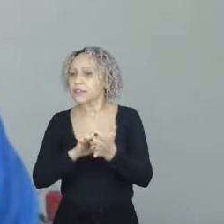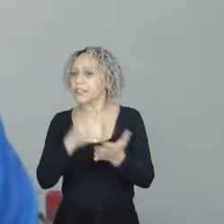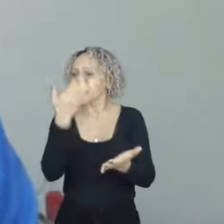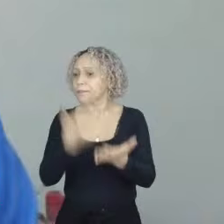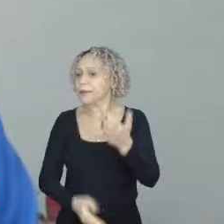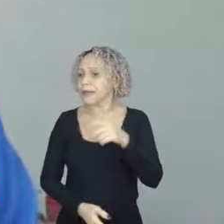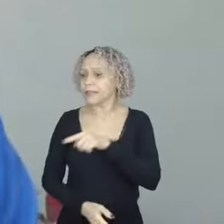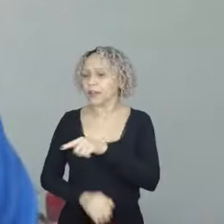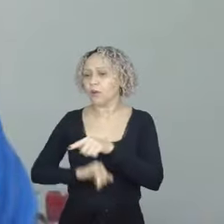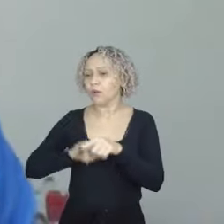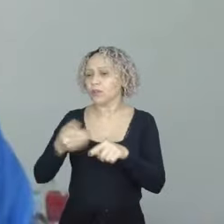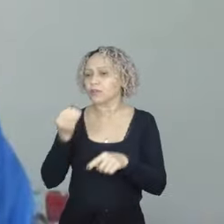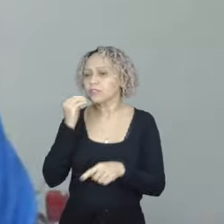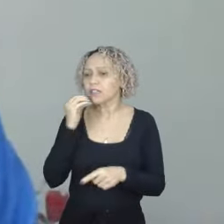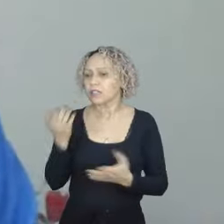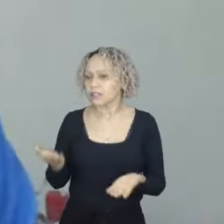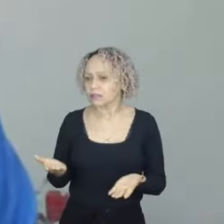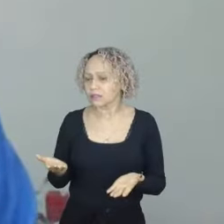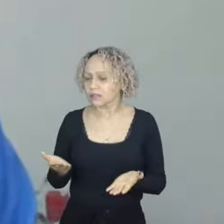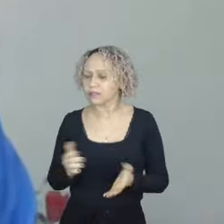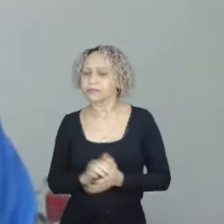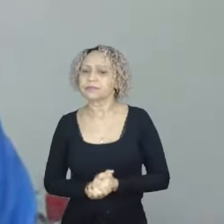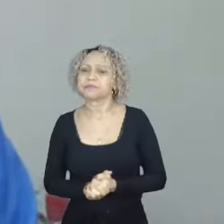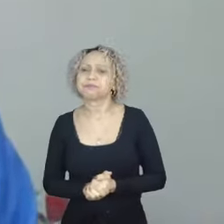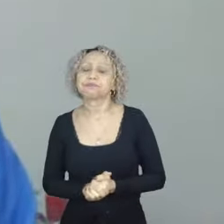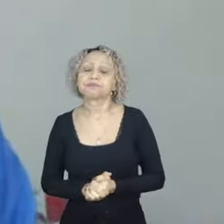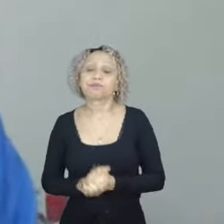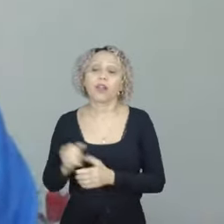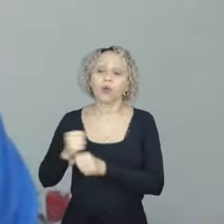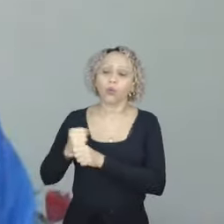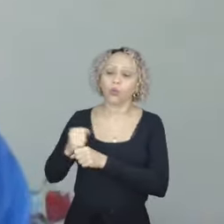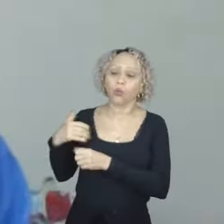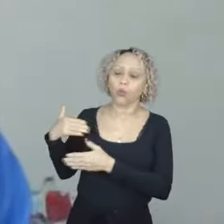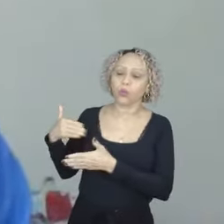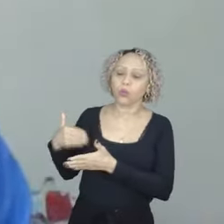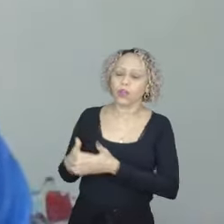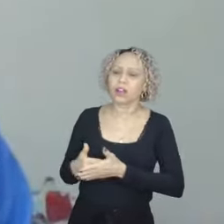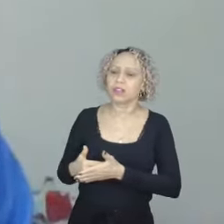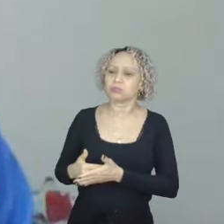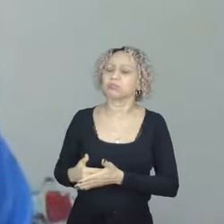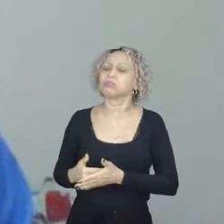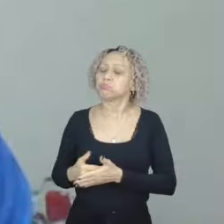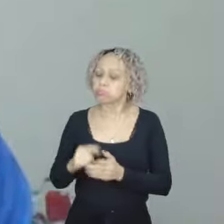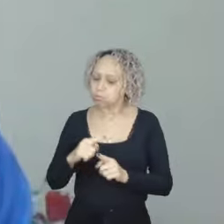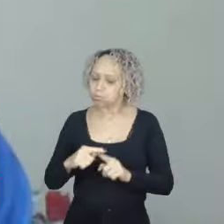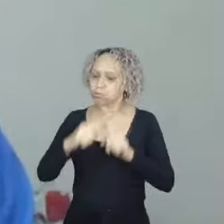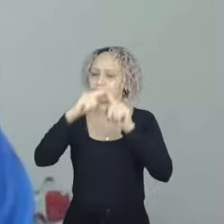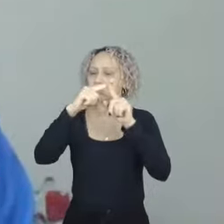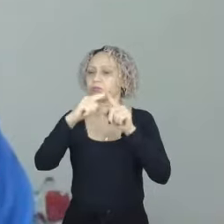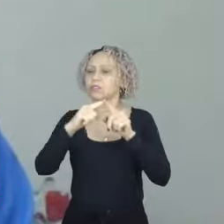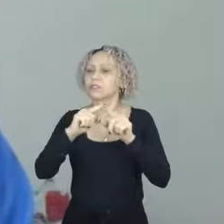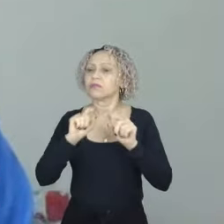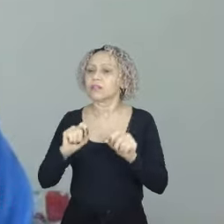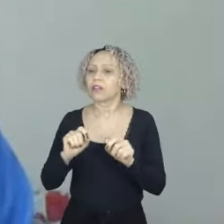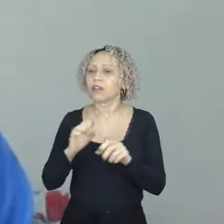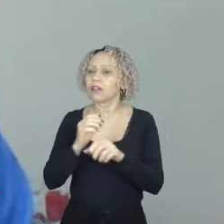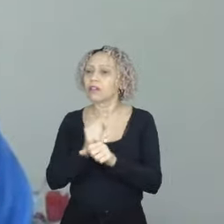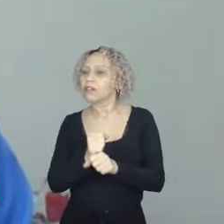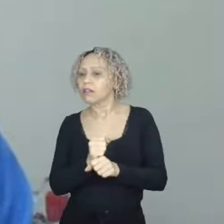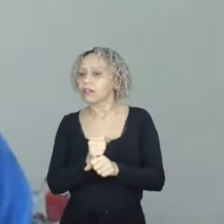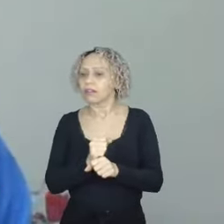já tivemos agora, nos últimos anos, um resultado muito positivo do que